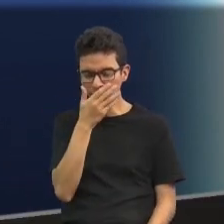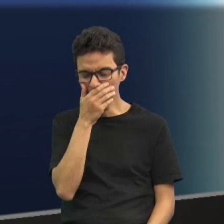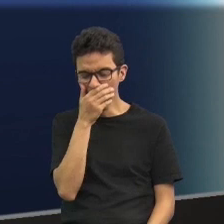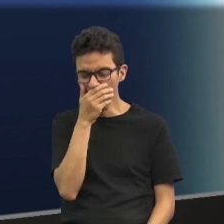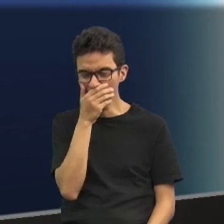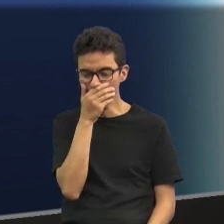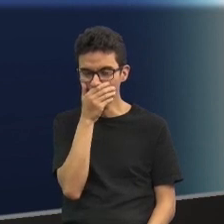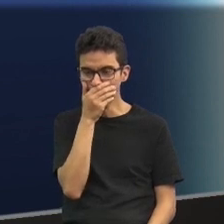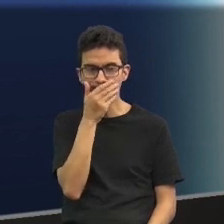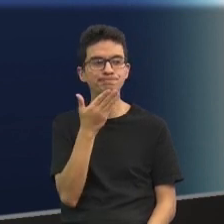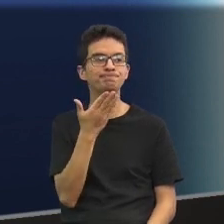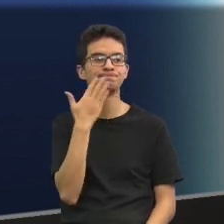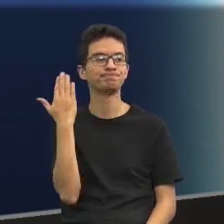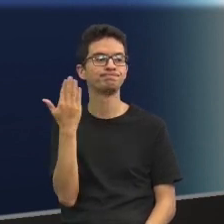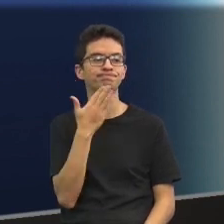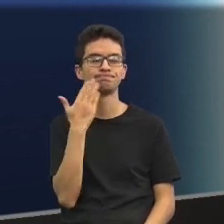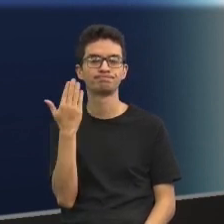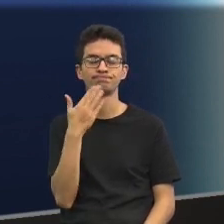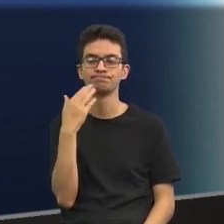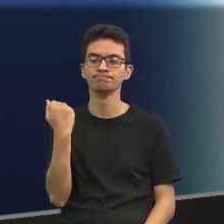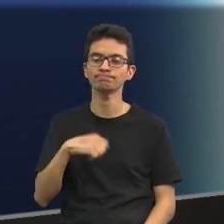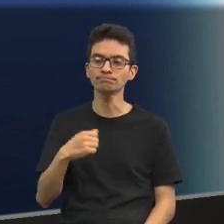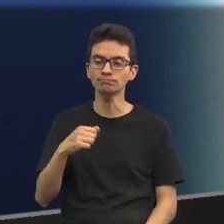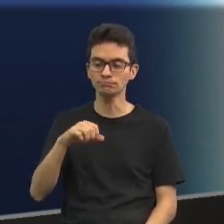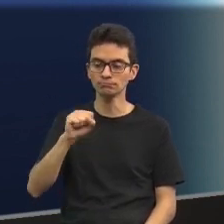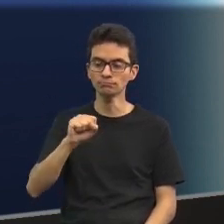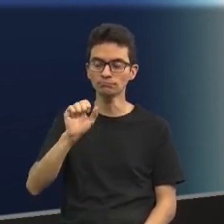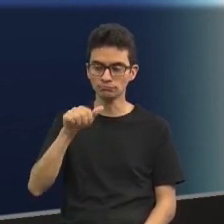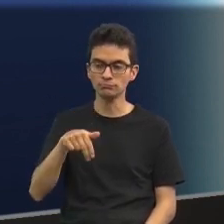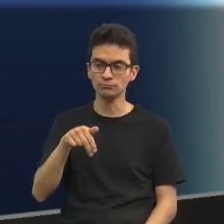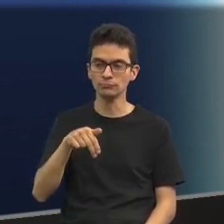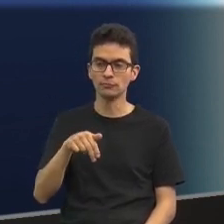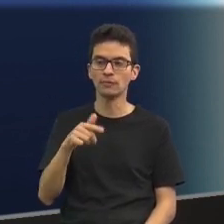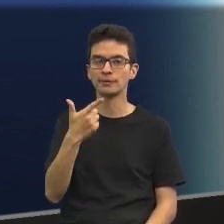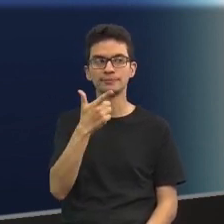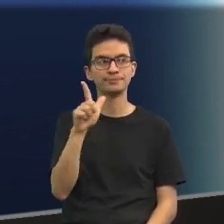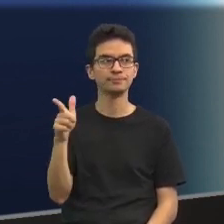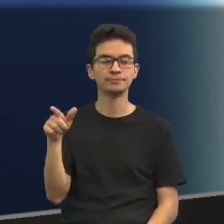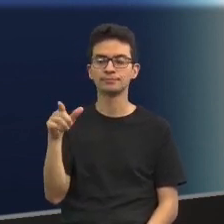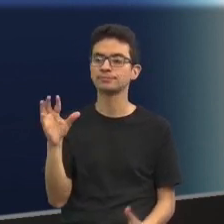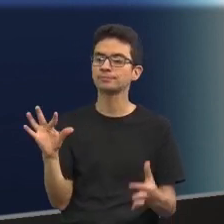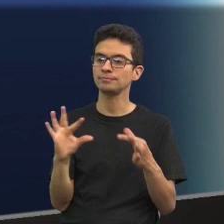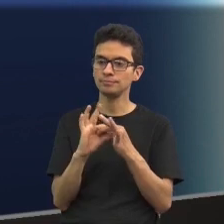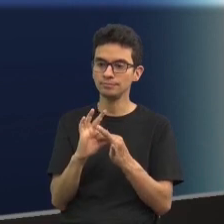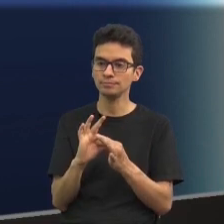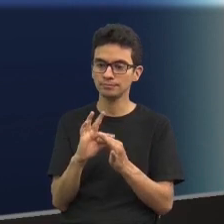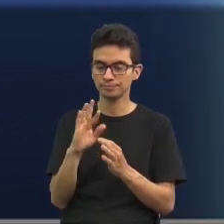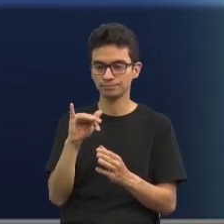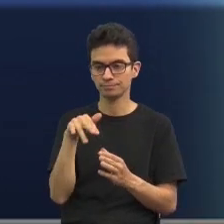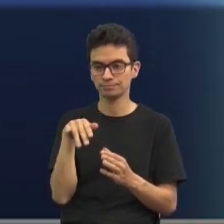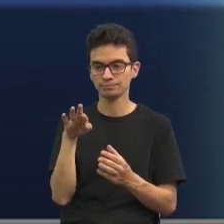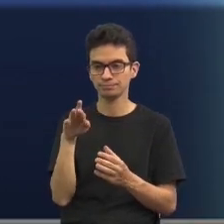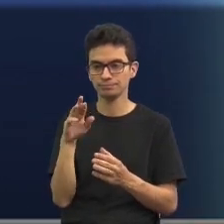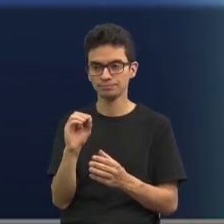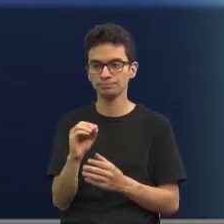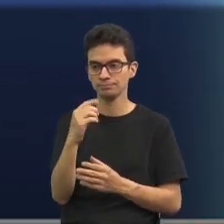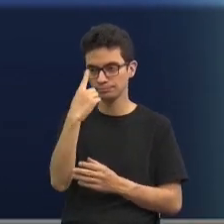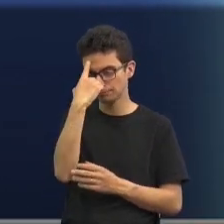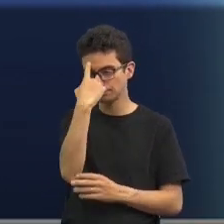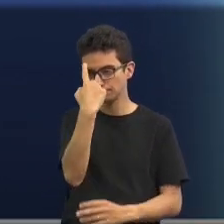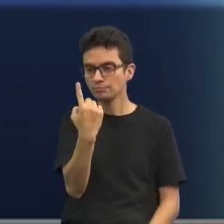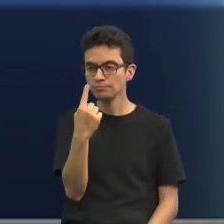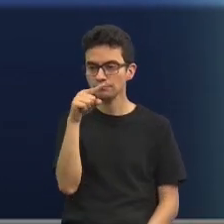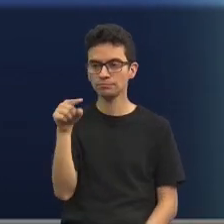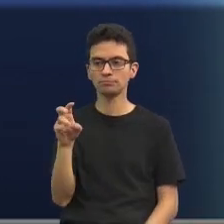o primeiro deve-se fazer o senado para não ser utilizar outra relação trigonométrica oceno de teta é 1,5